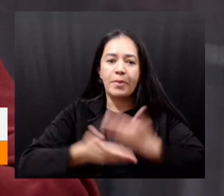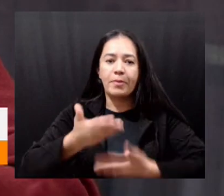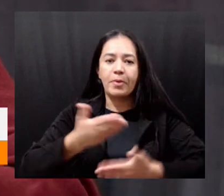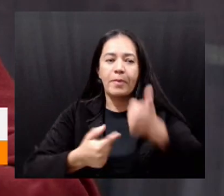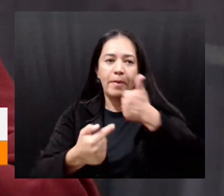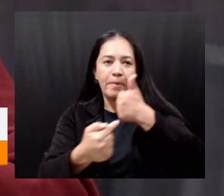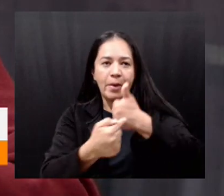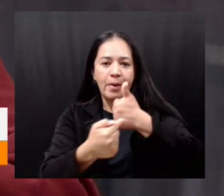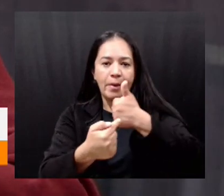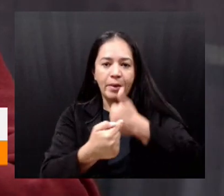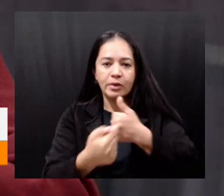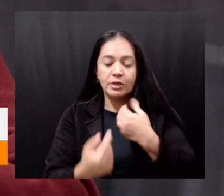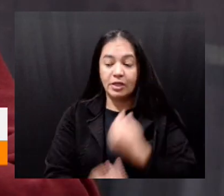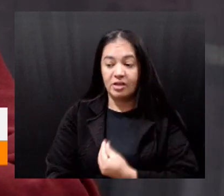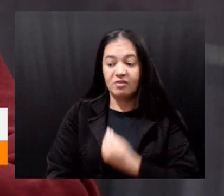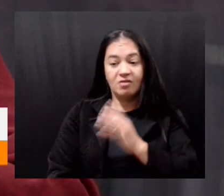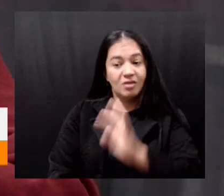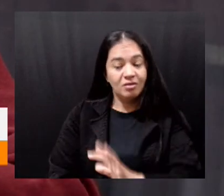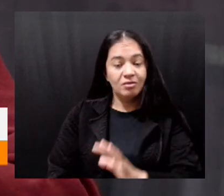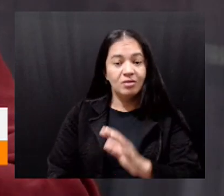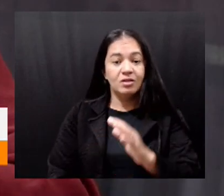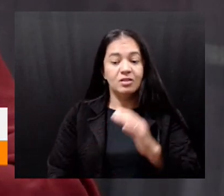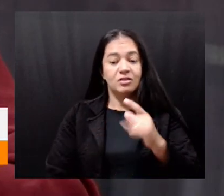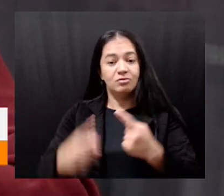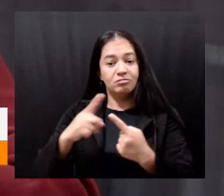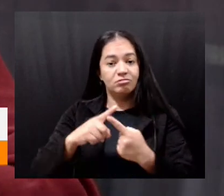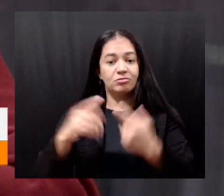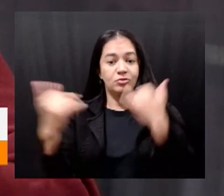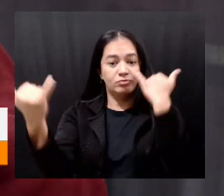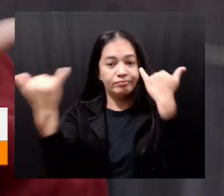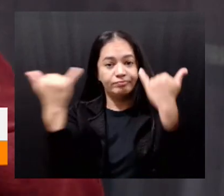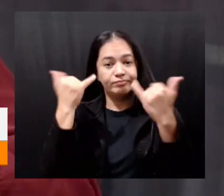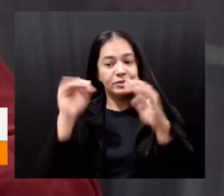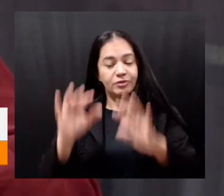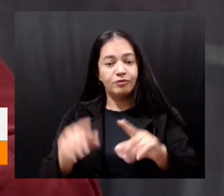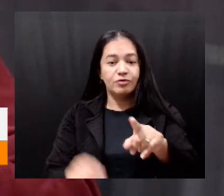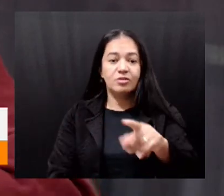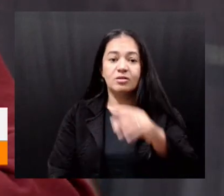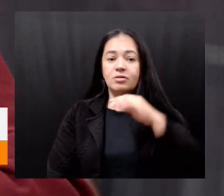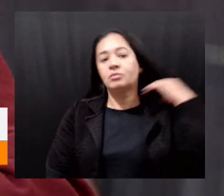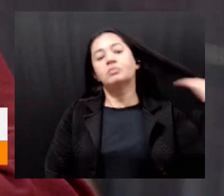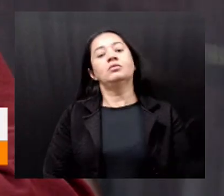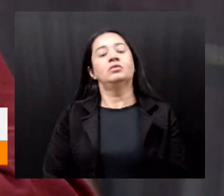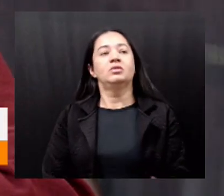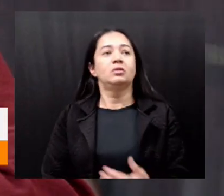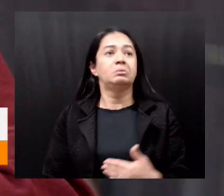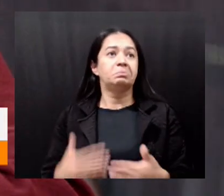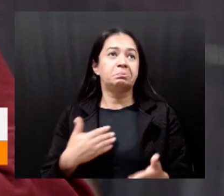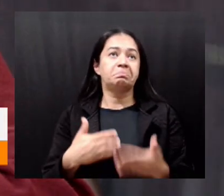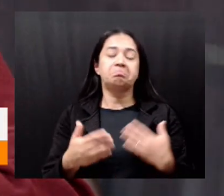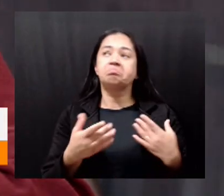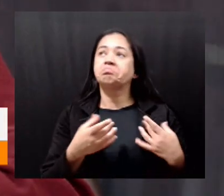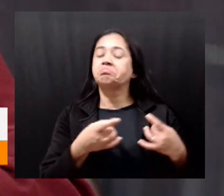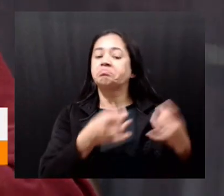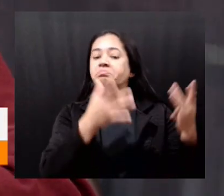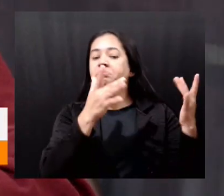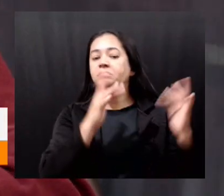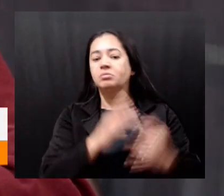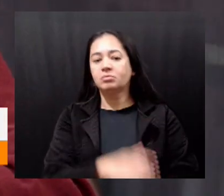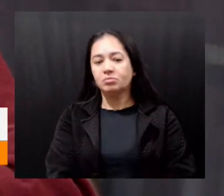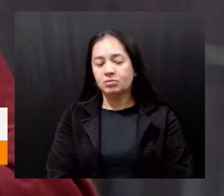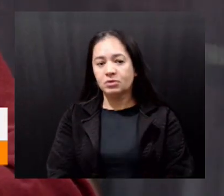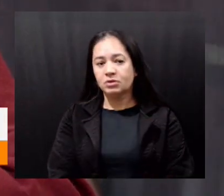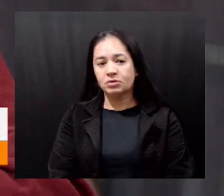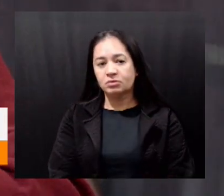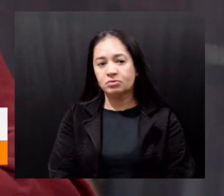essas notícias, né, você tem uma certa banalização, né, dessa violência, dessa